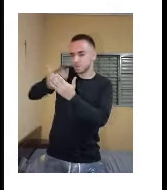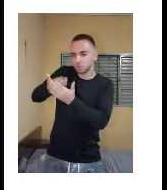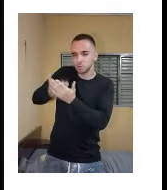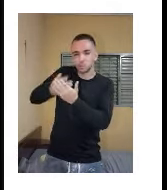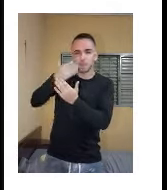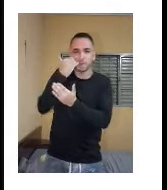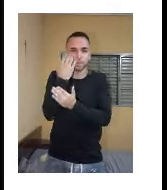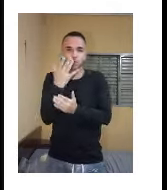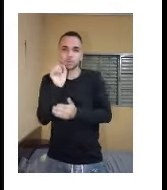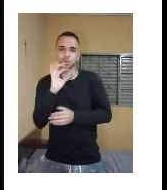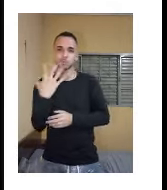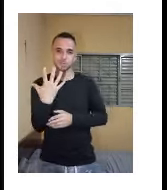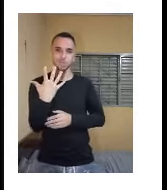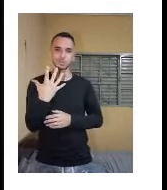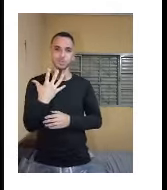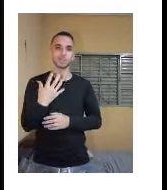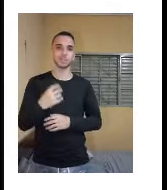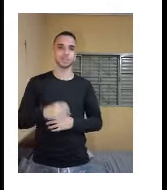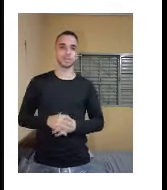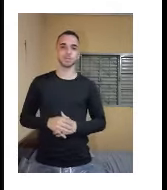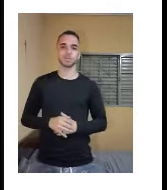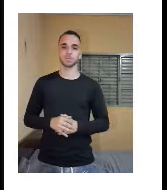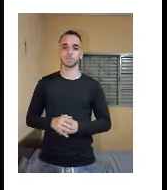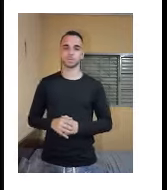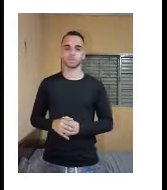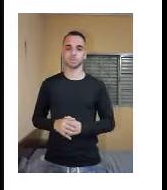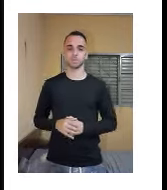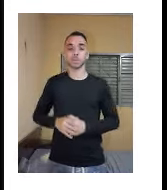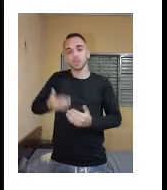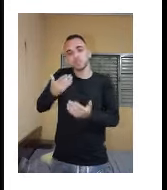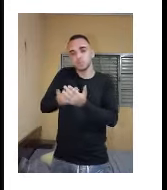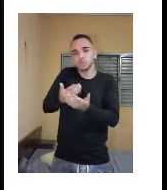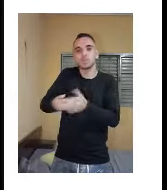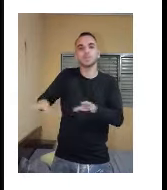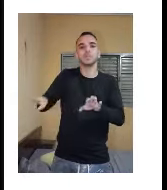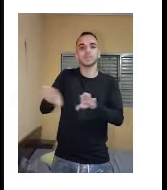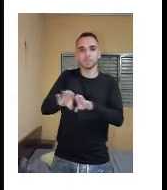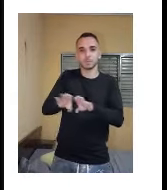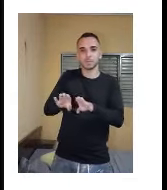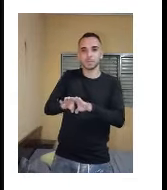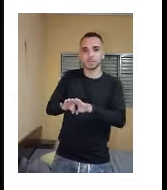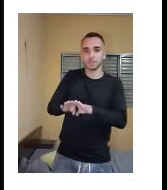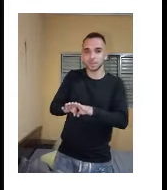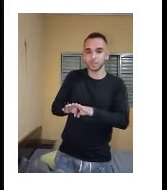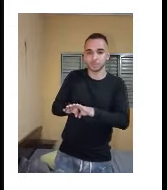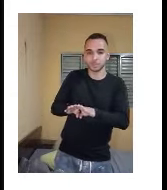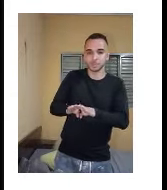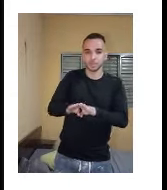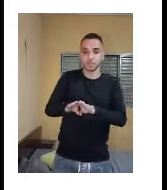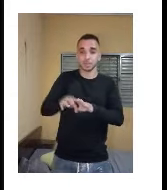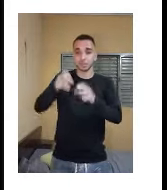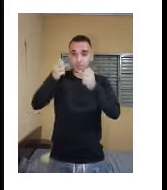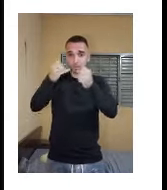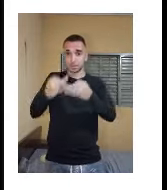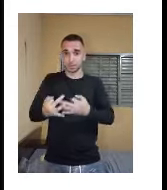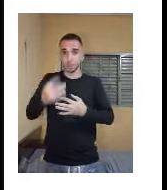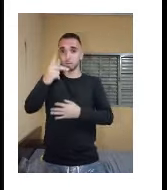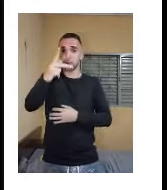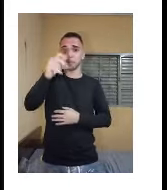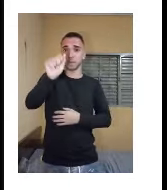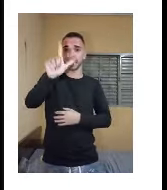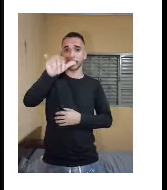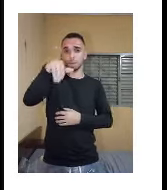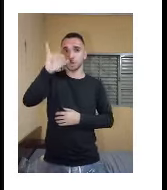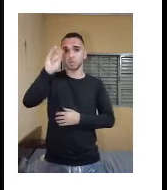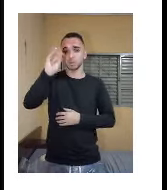principais conclusões. Estudos também denominados paleoclimáticos, ou seja, olhando milhares de